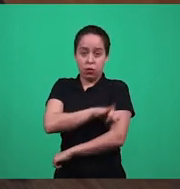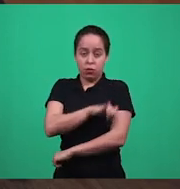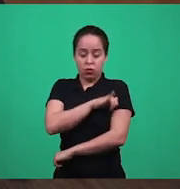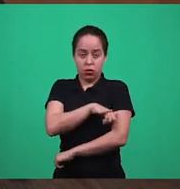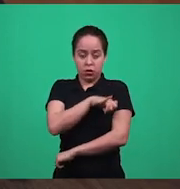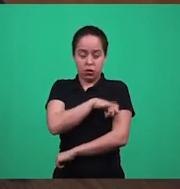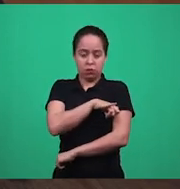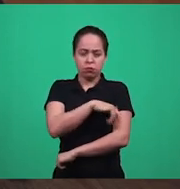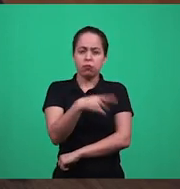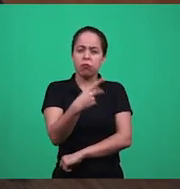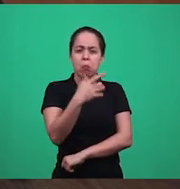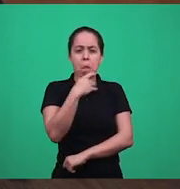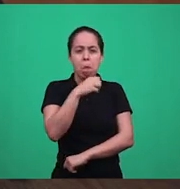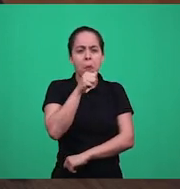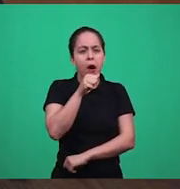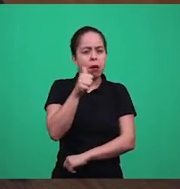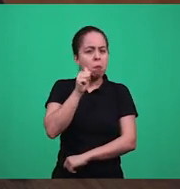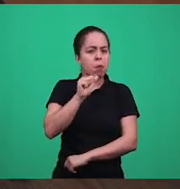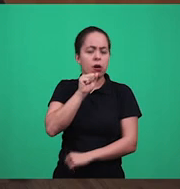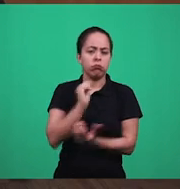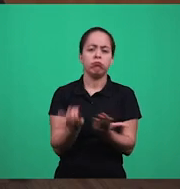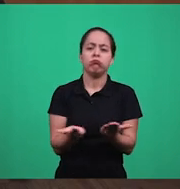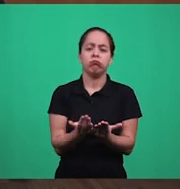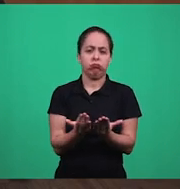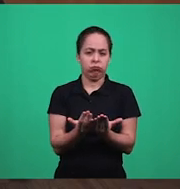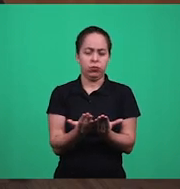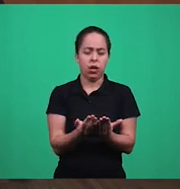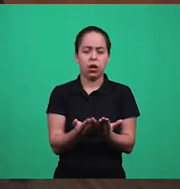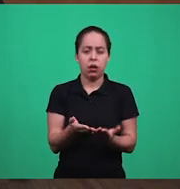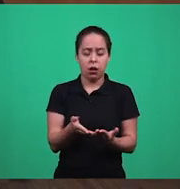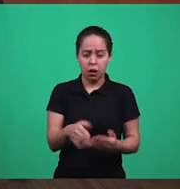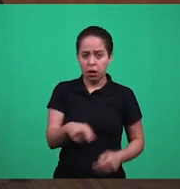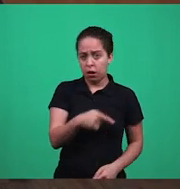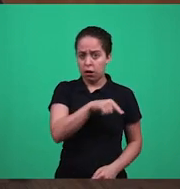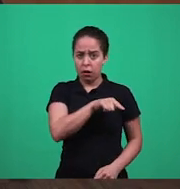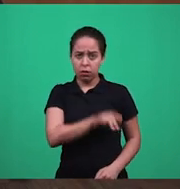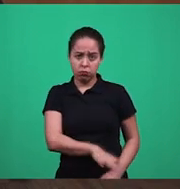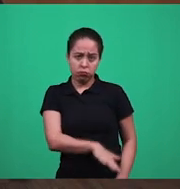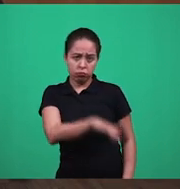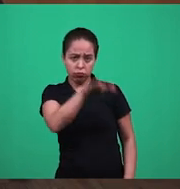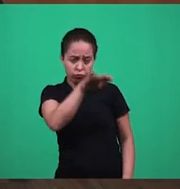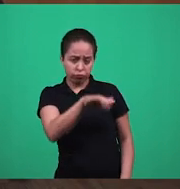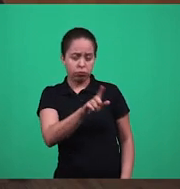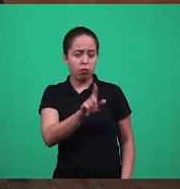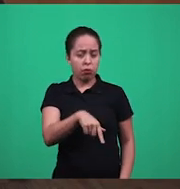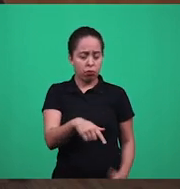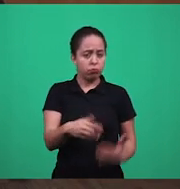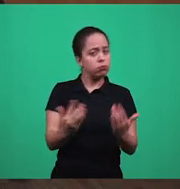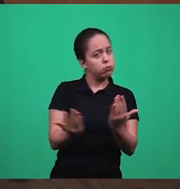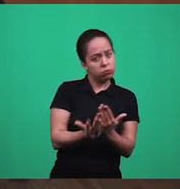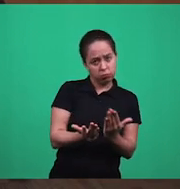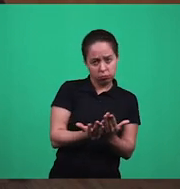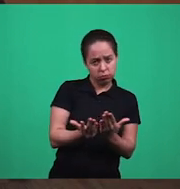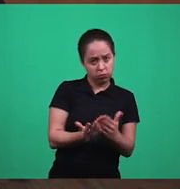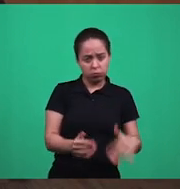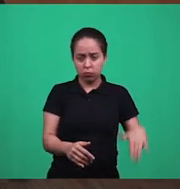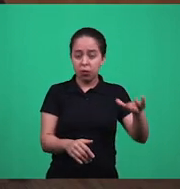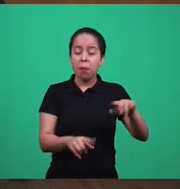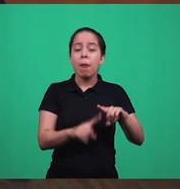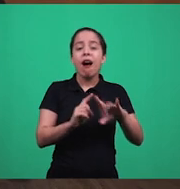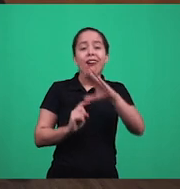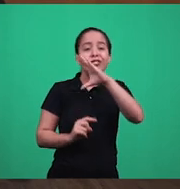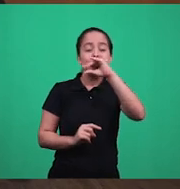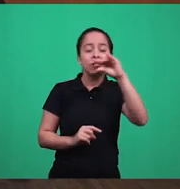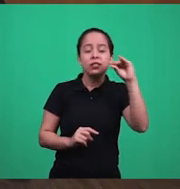pais são evangélicos, ele cresceu numa igreja evangélica, no final da adolescência,